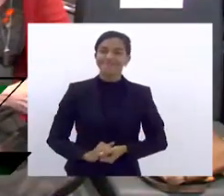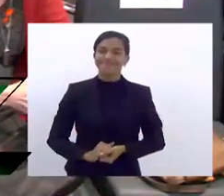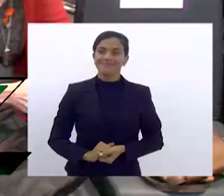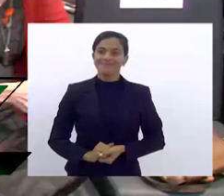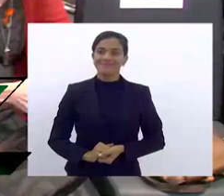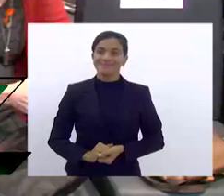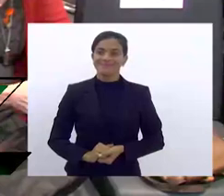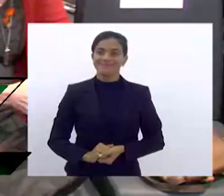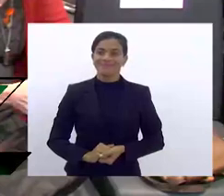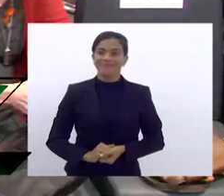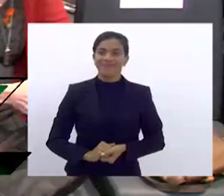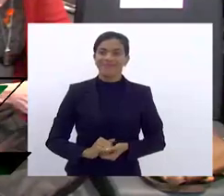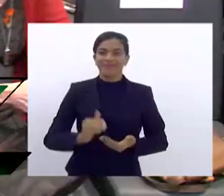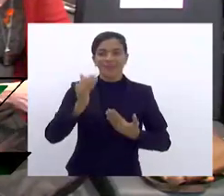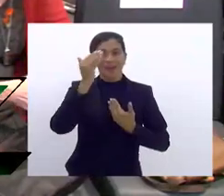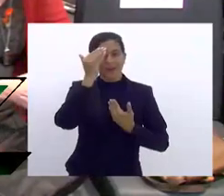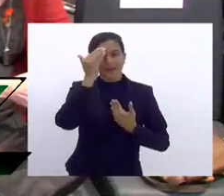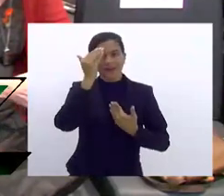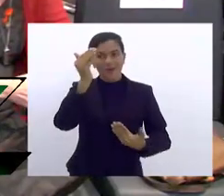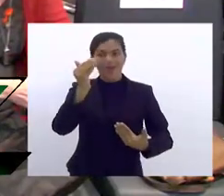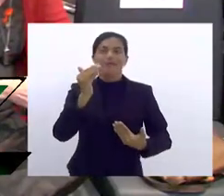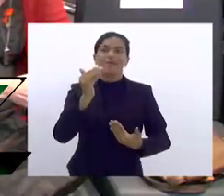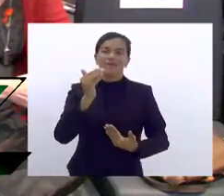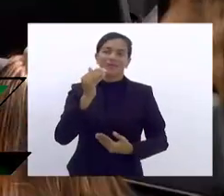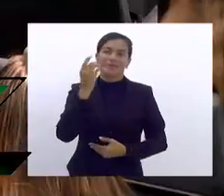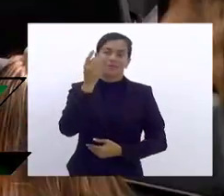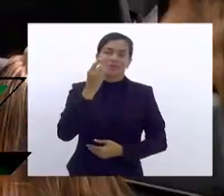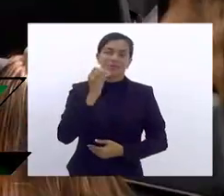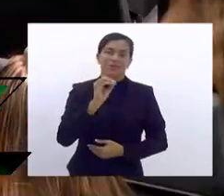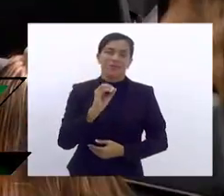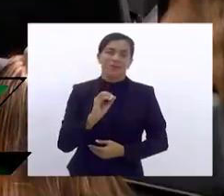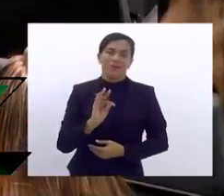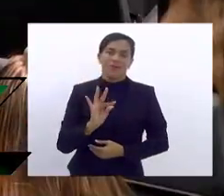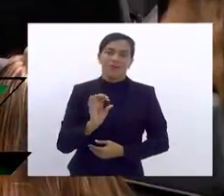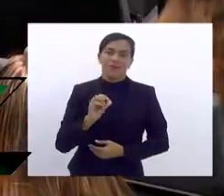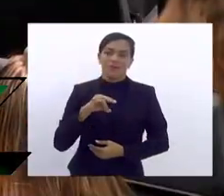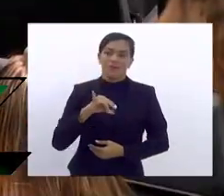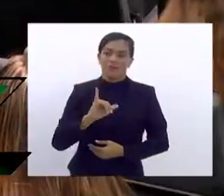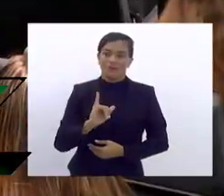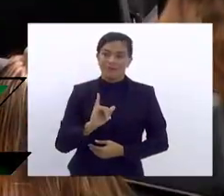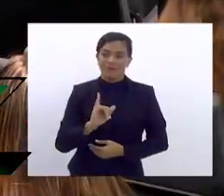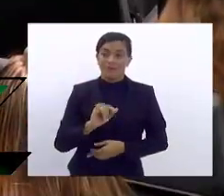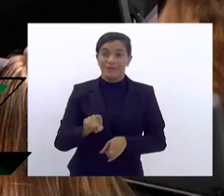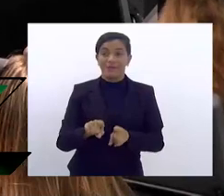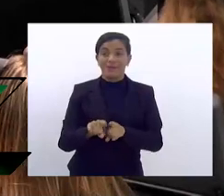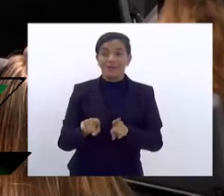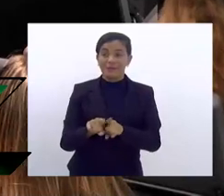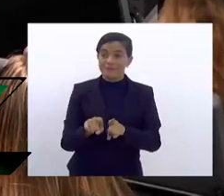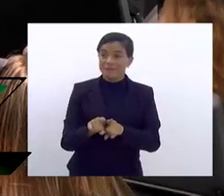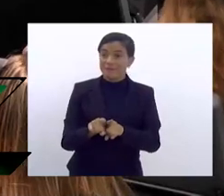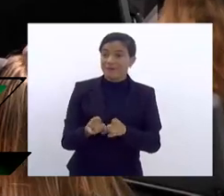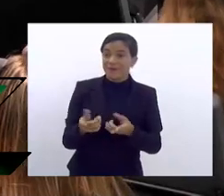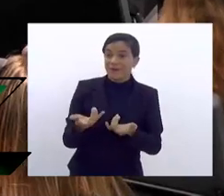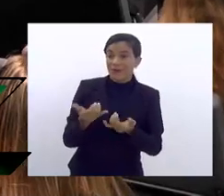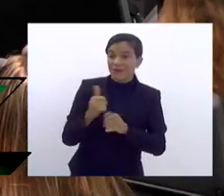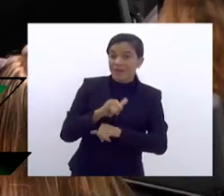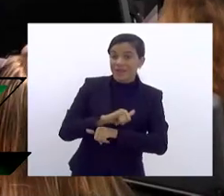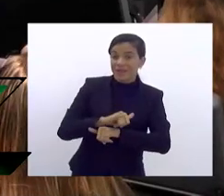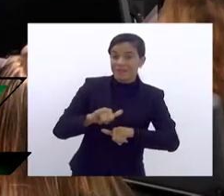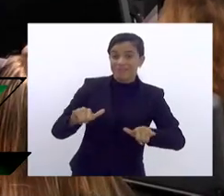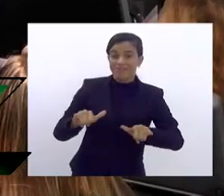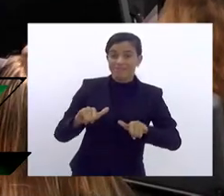obrigado deputado autônio de paula pai eu queria registrar aqui e